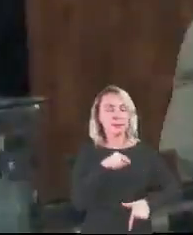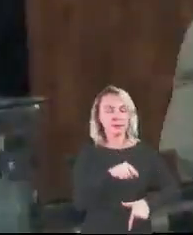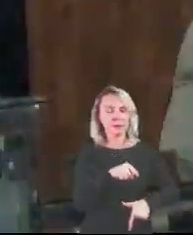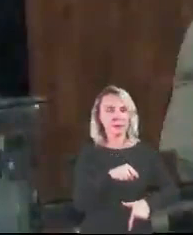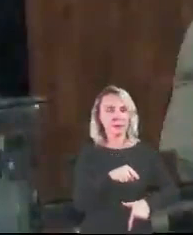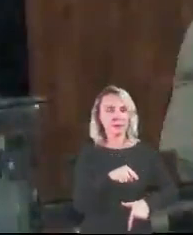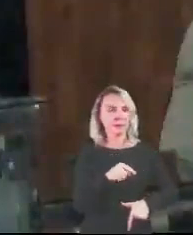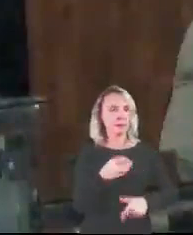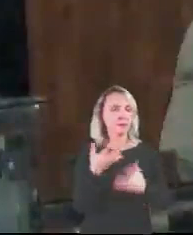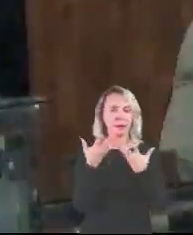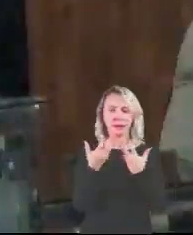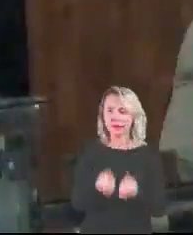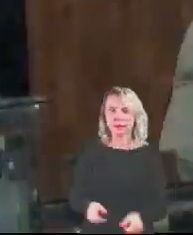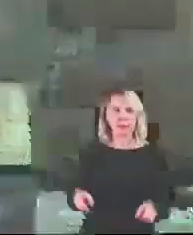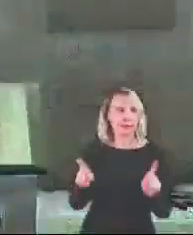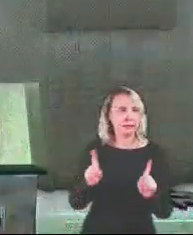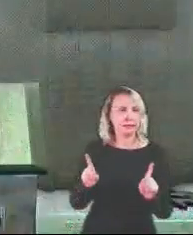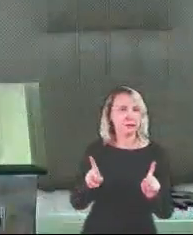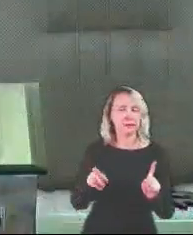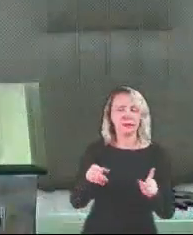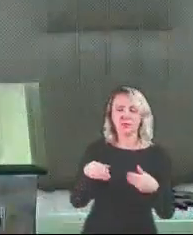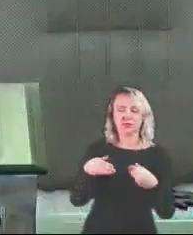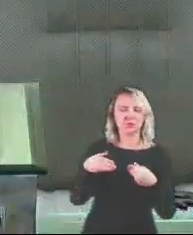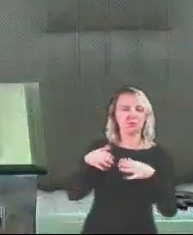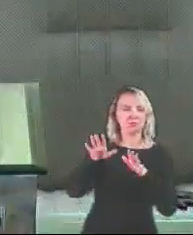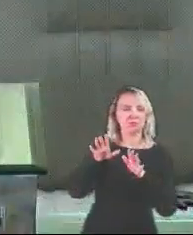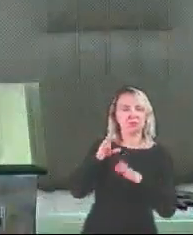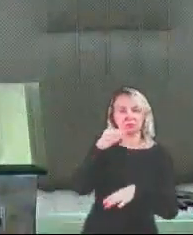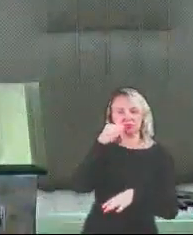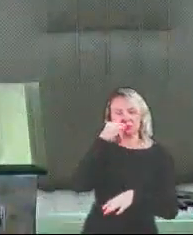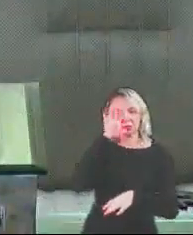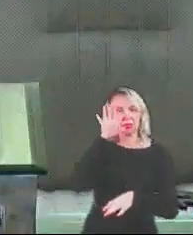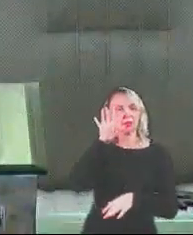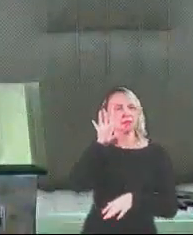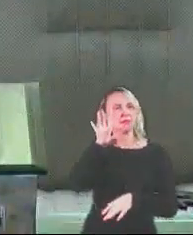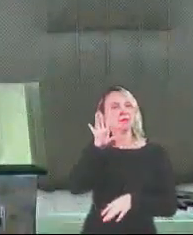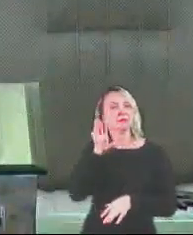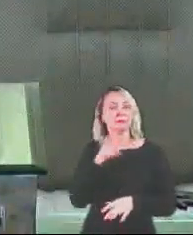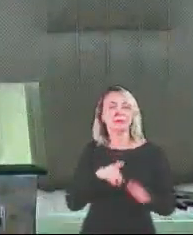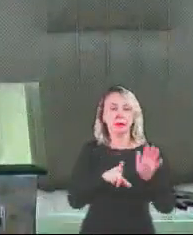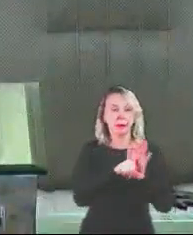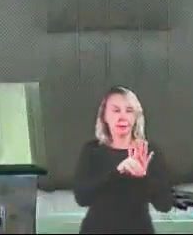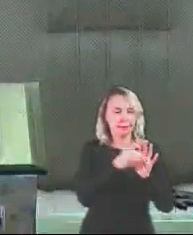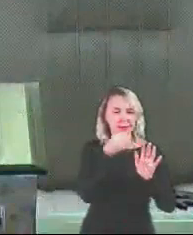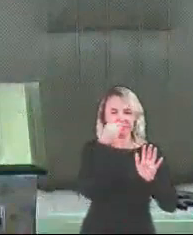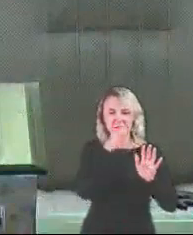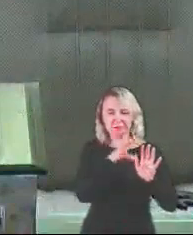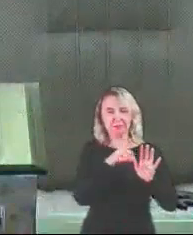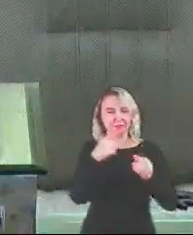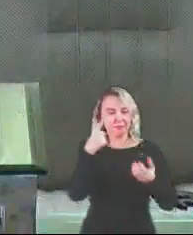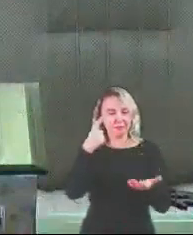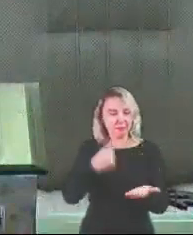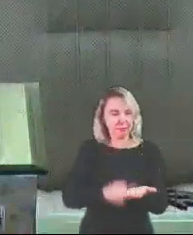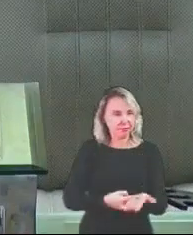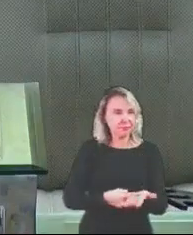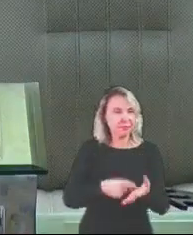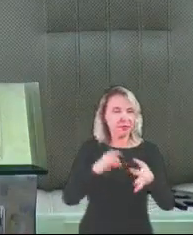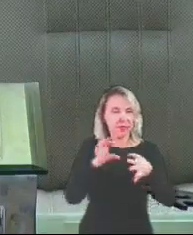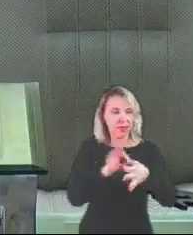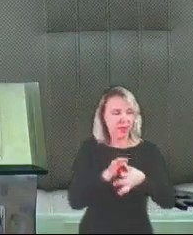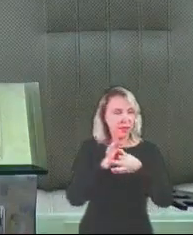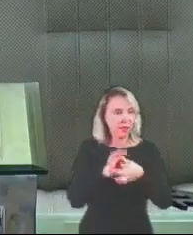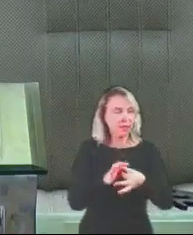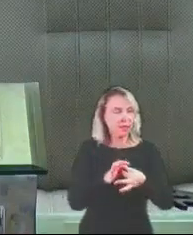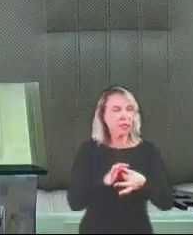rejeitá-los. Esse povo vai rejeitar a lei, as alianças, os concertos, os